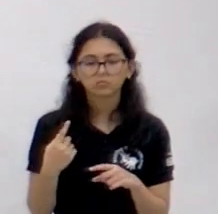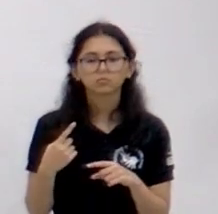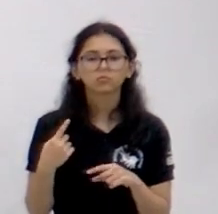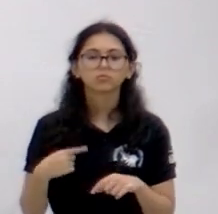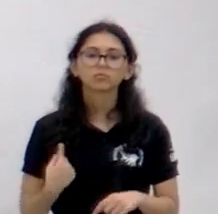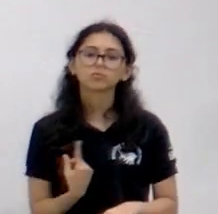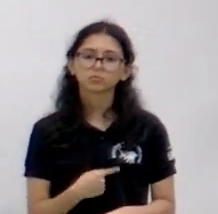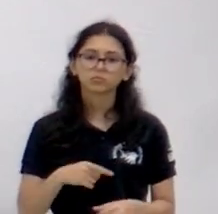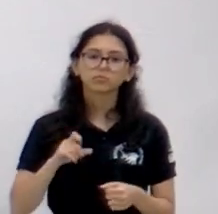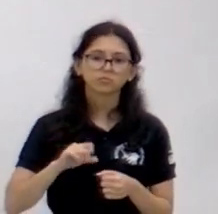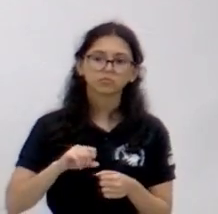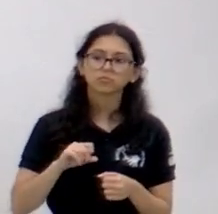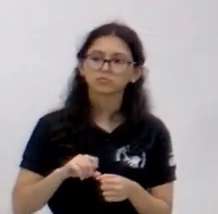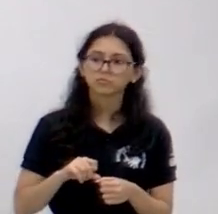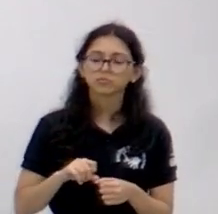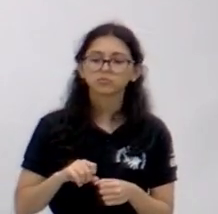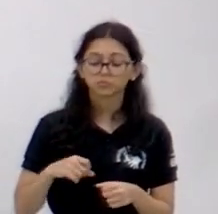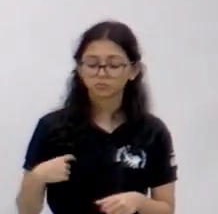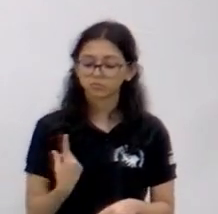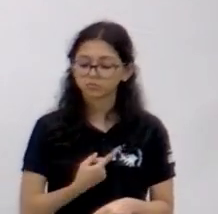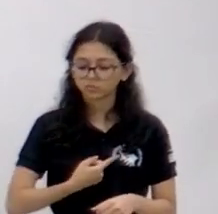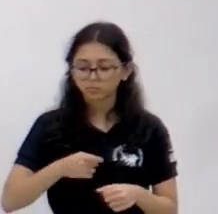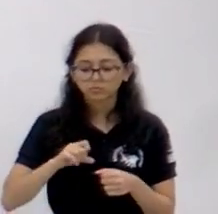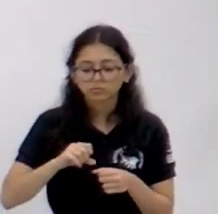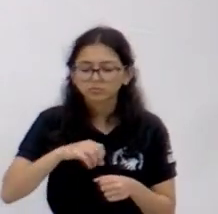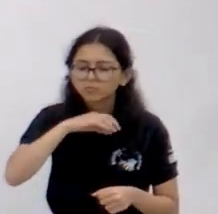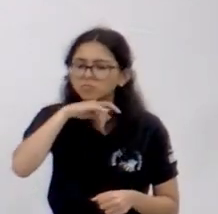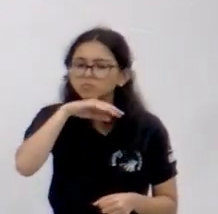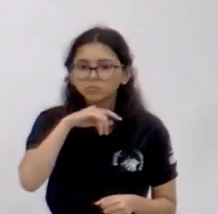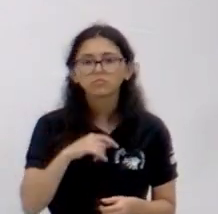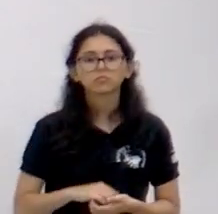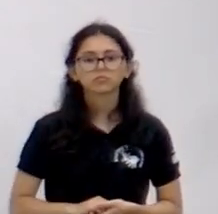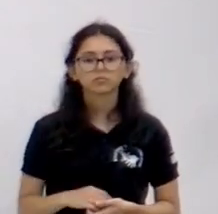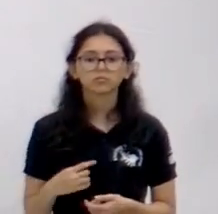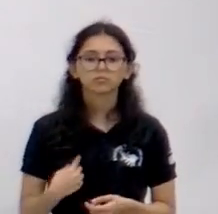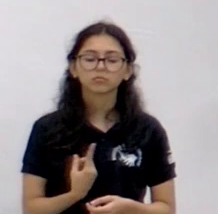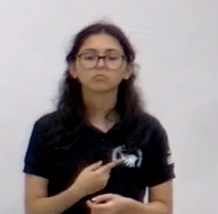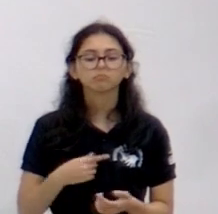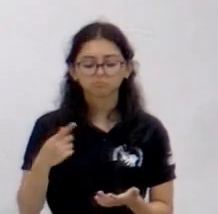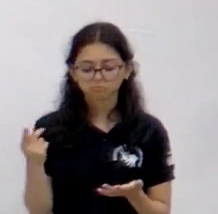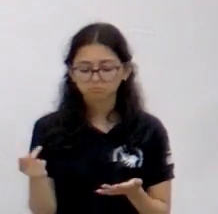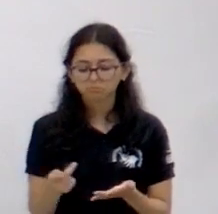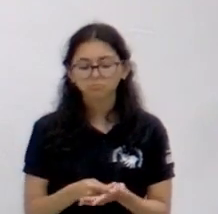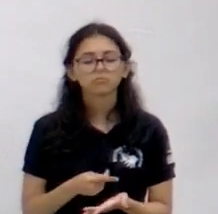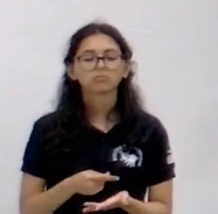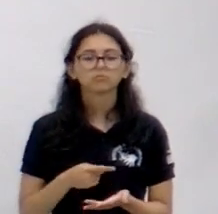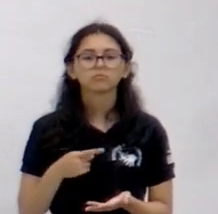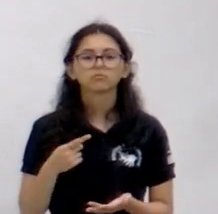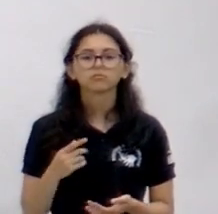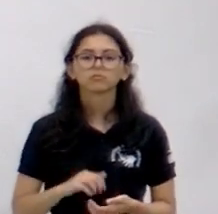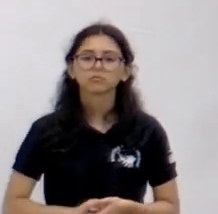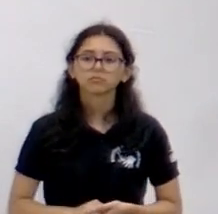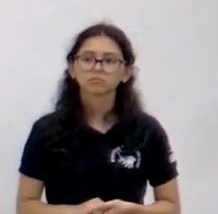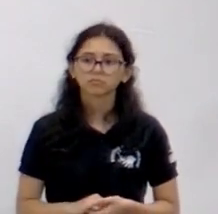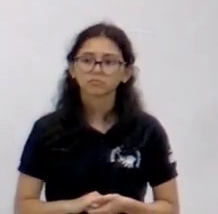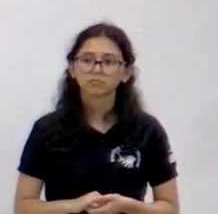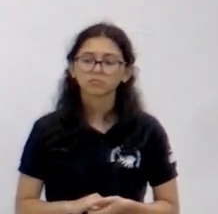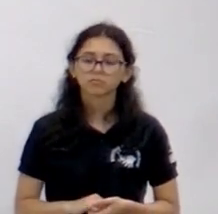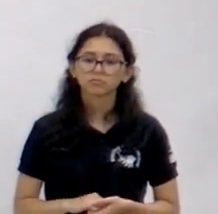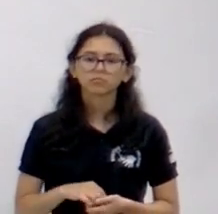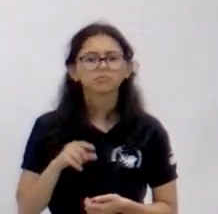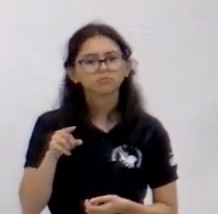impetuosidade. Olha, deixa comigo que eu sei, estou falando. Calma, calma. Procura saber a orientação do Senhor. Você já